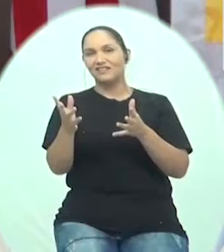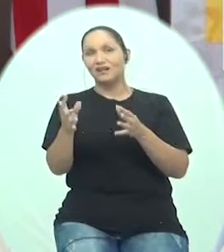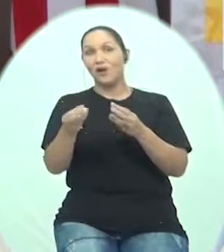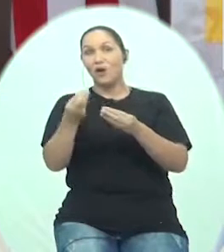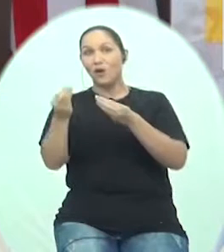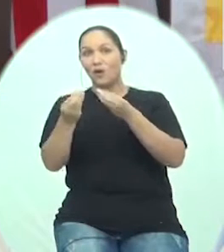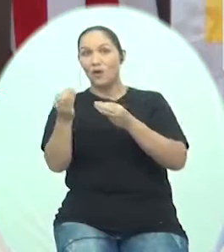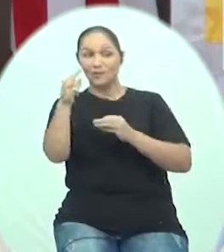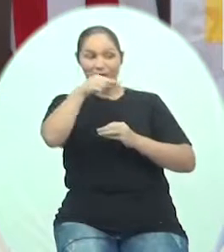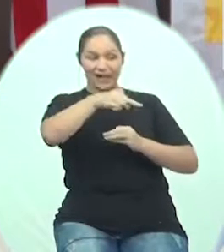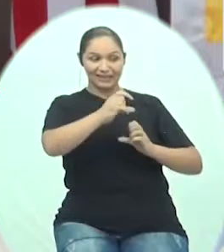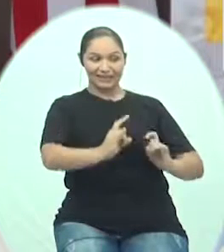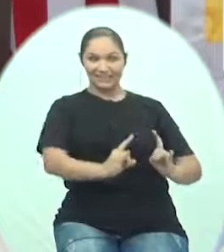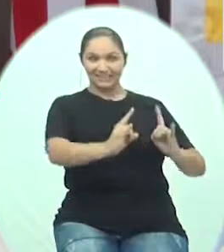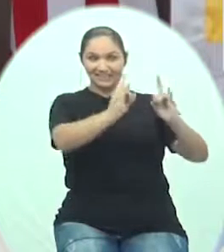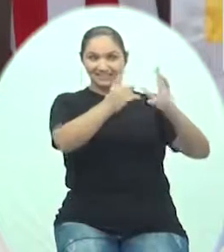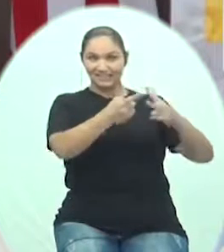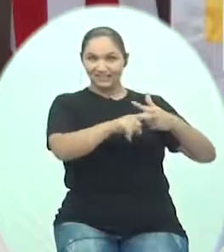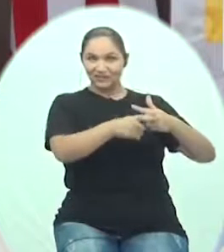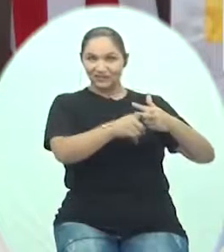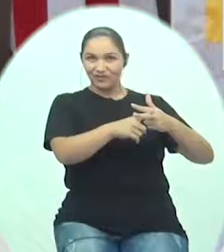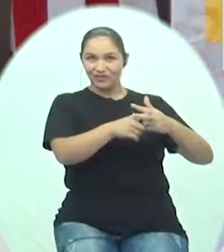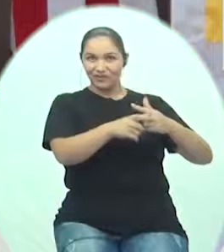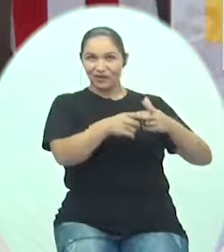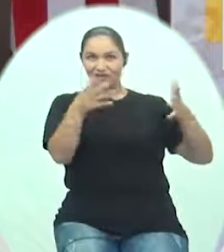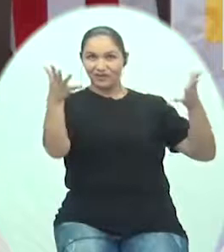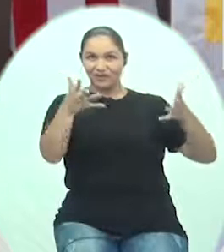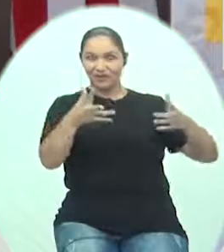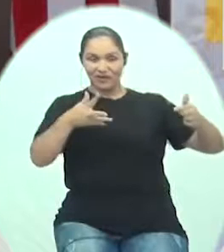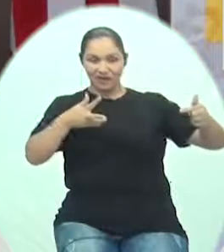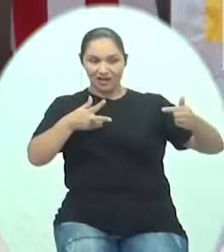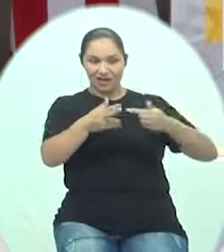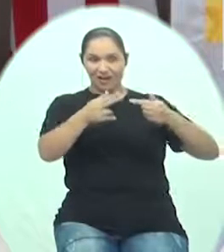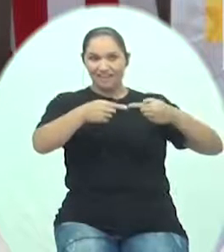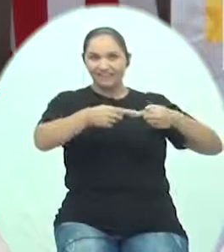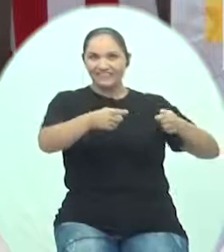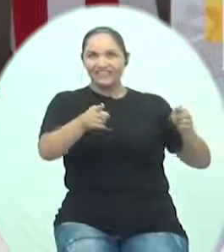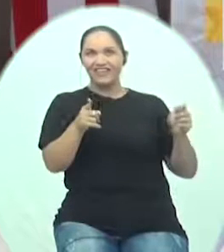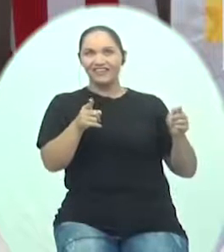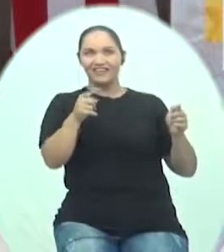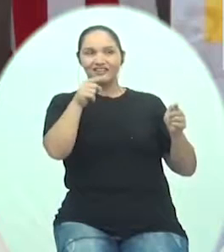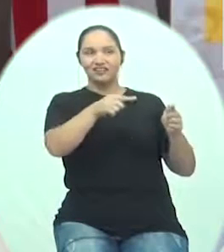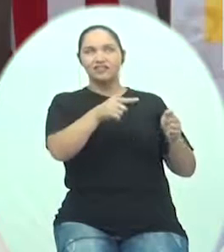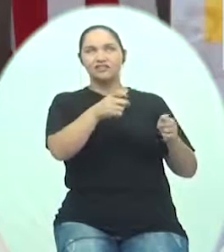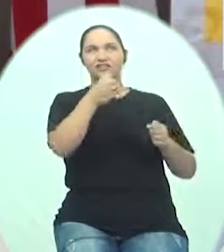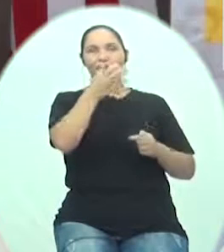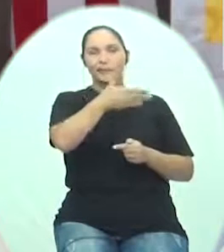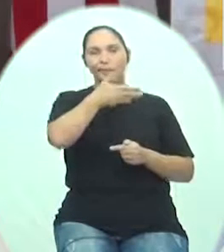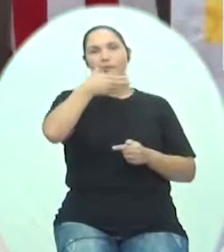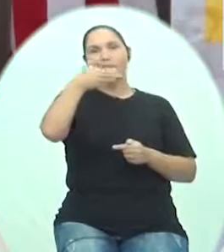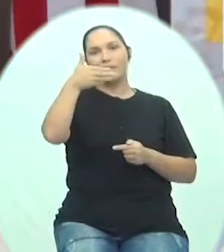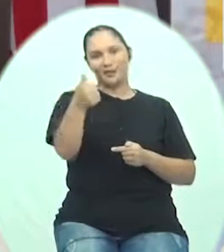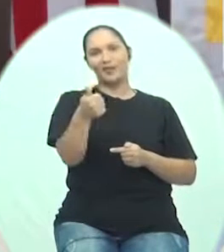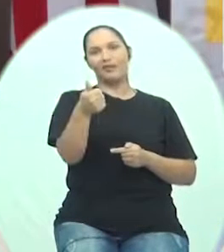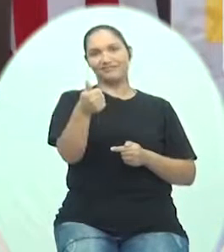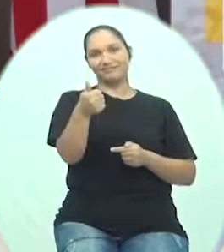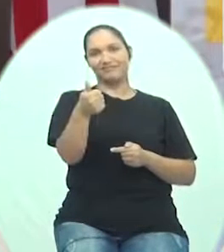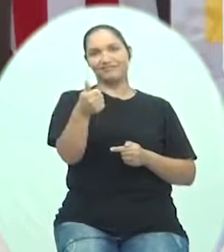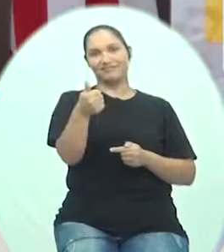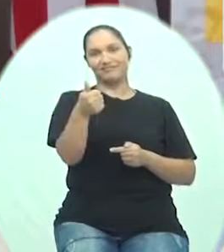inauguração daquele prédio antigo INSS que eu lembro lá do primeiro Mandato do governo do prefeito salvaro na época o